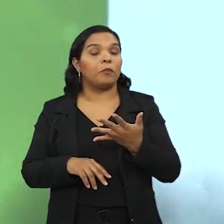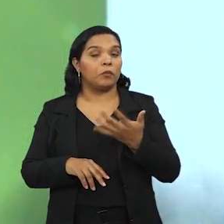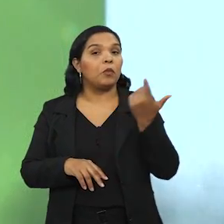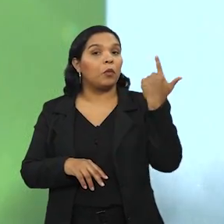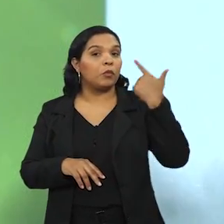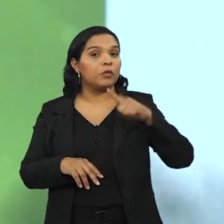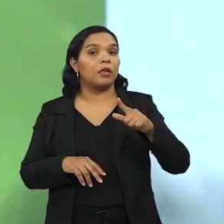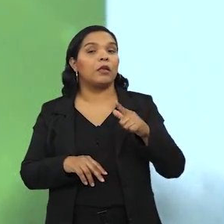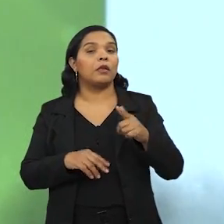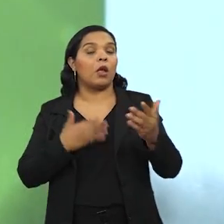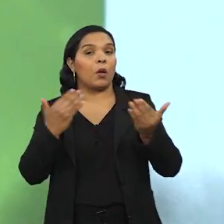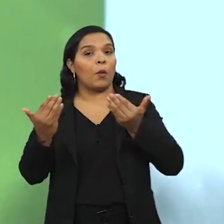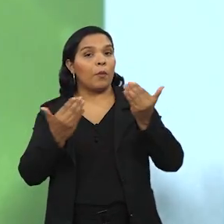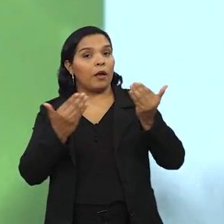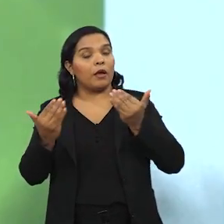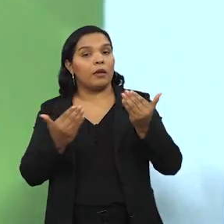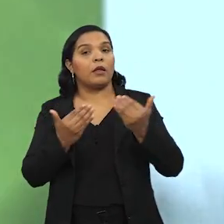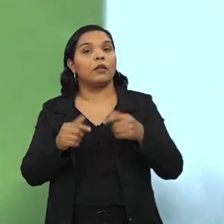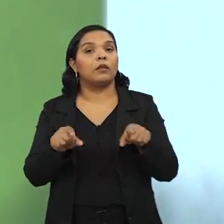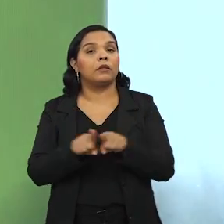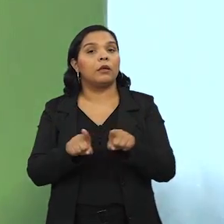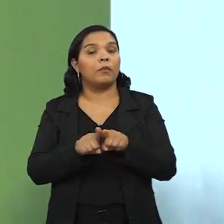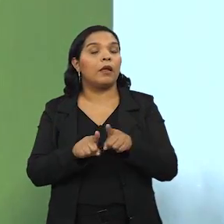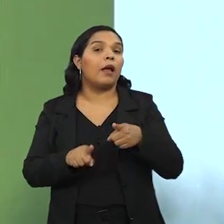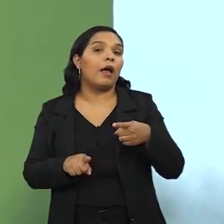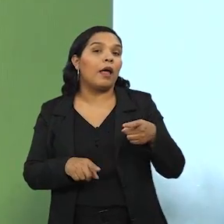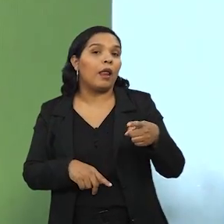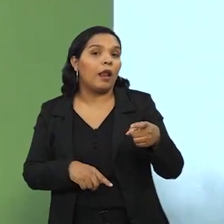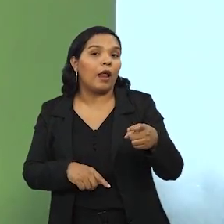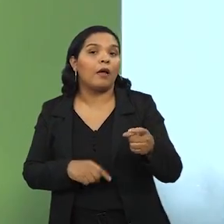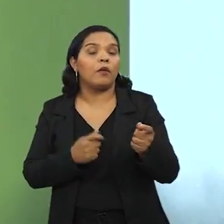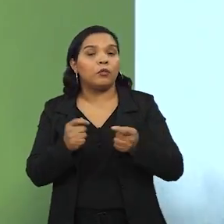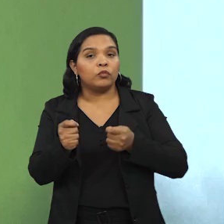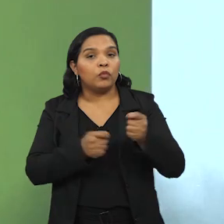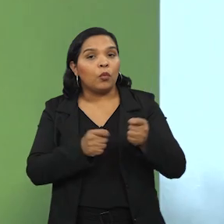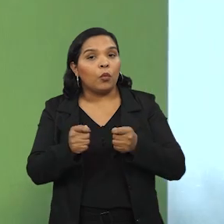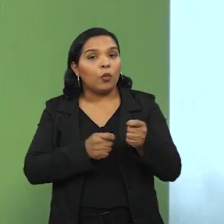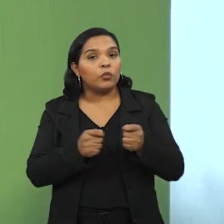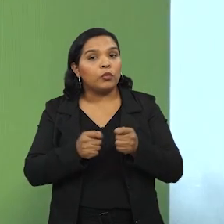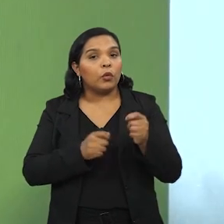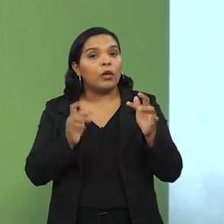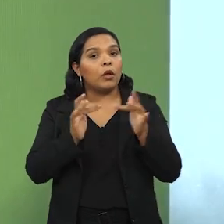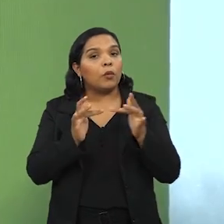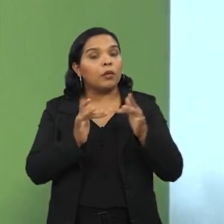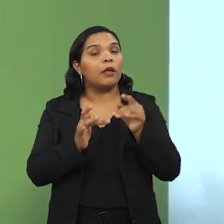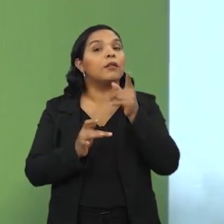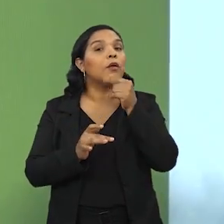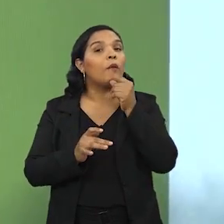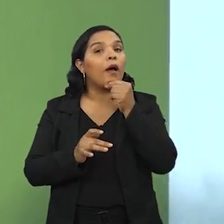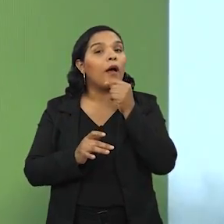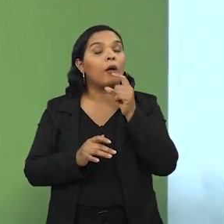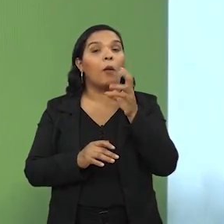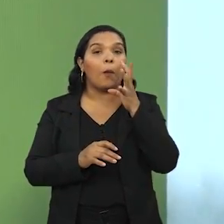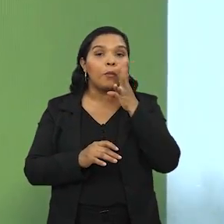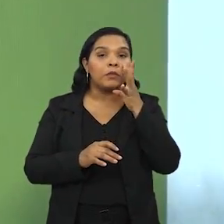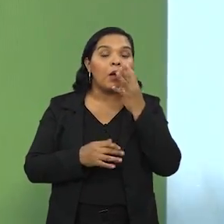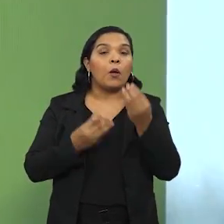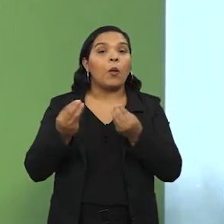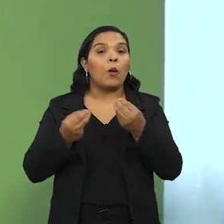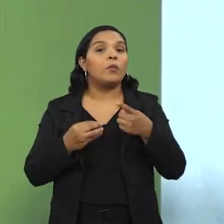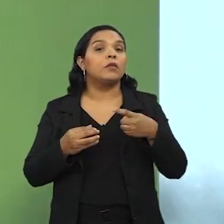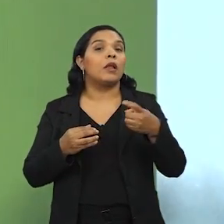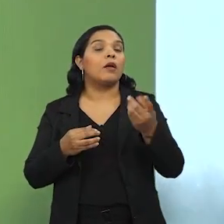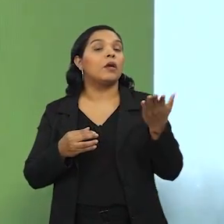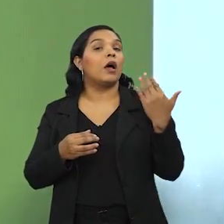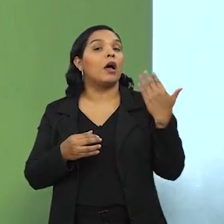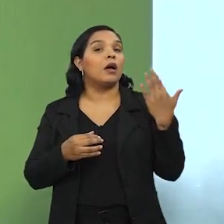boa atividade, né? E em comparação a gente consegue colocar aqui também a larva do controle, que é a larva que ela está em contato com a água. Então a gente